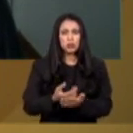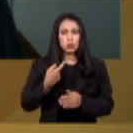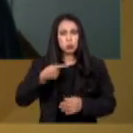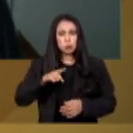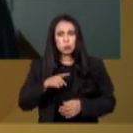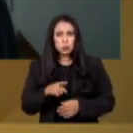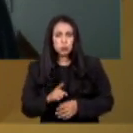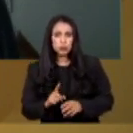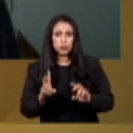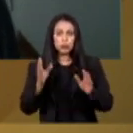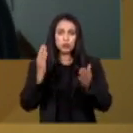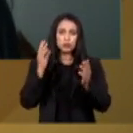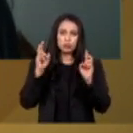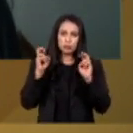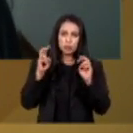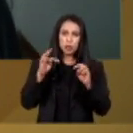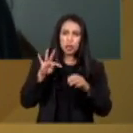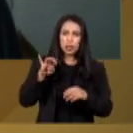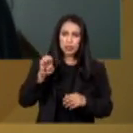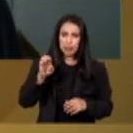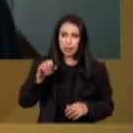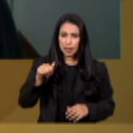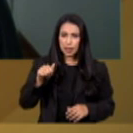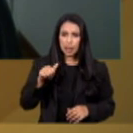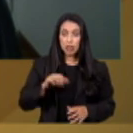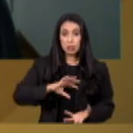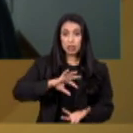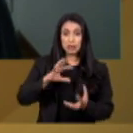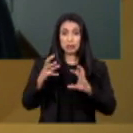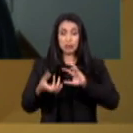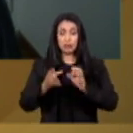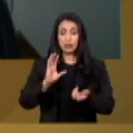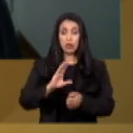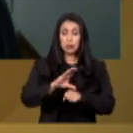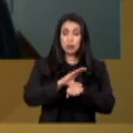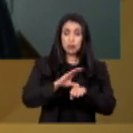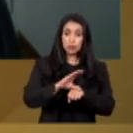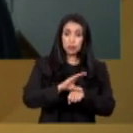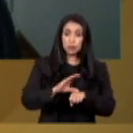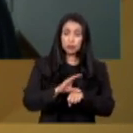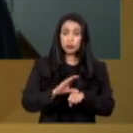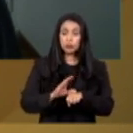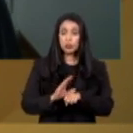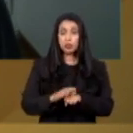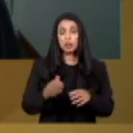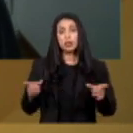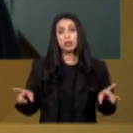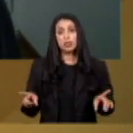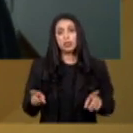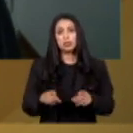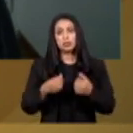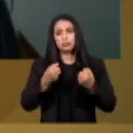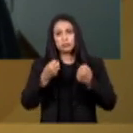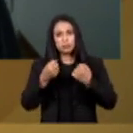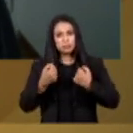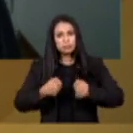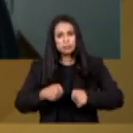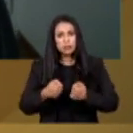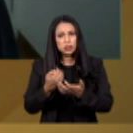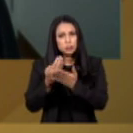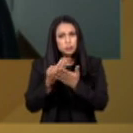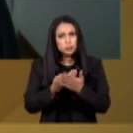realizado sobre esse tema que passa reforma funcionários e obviamente o filtro de com